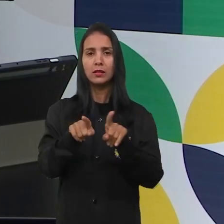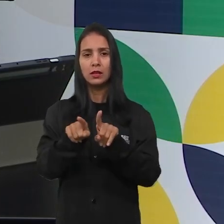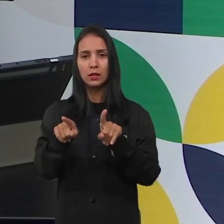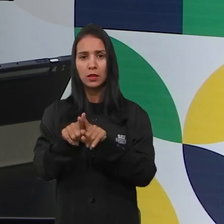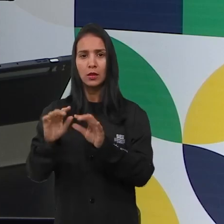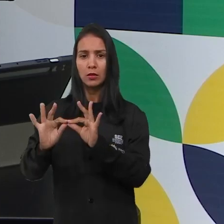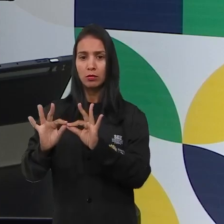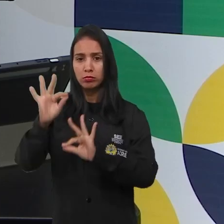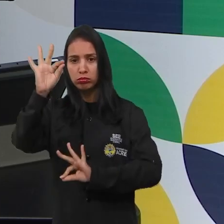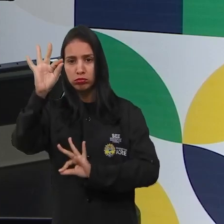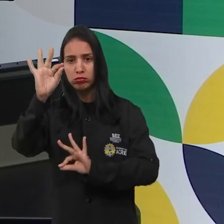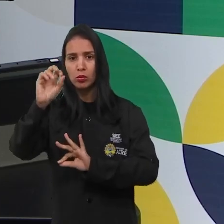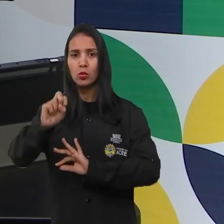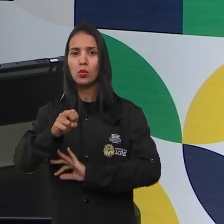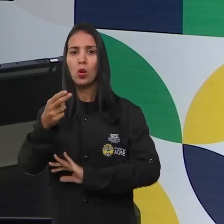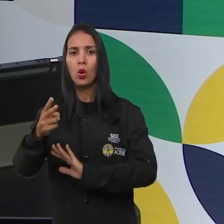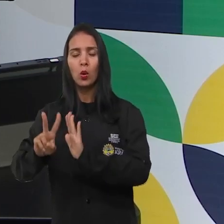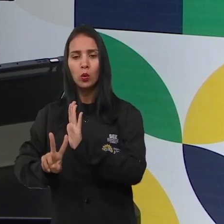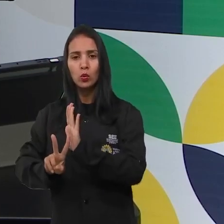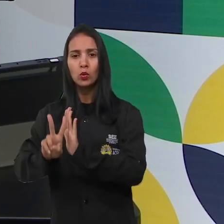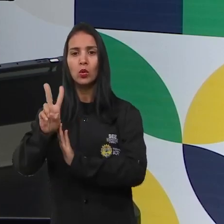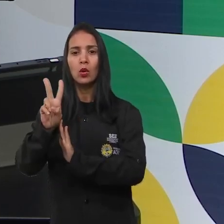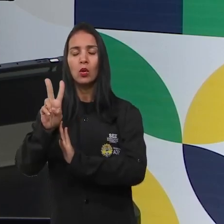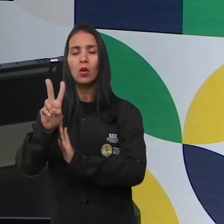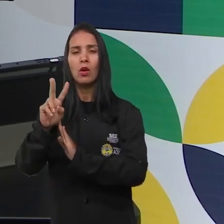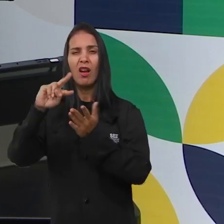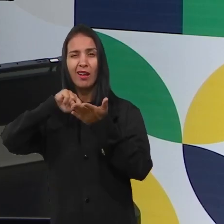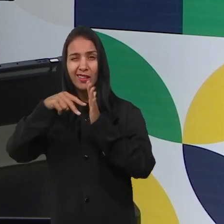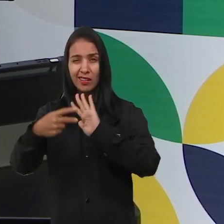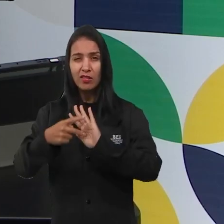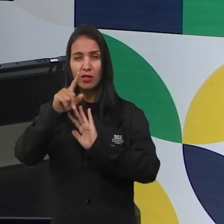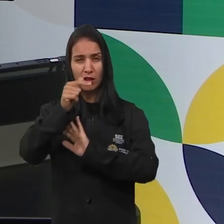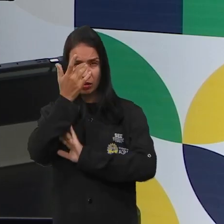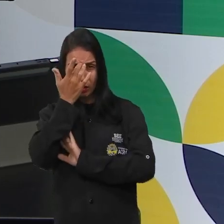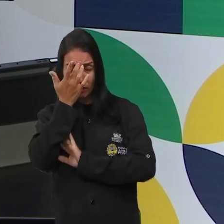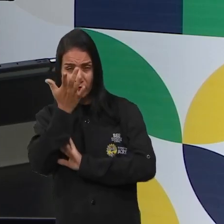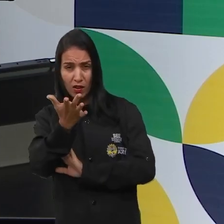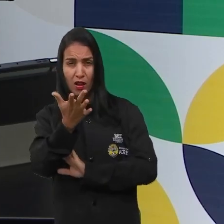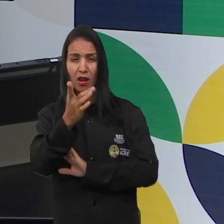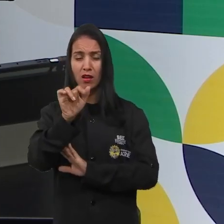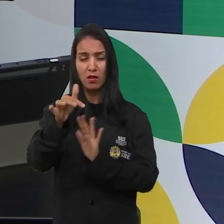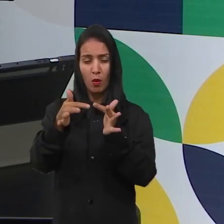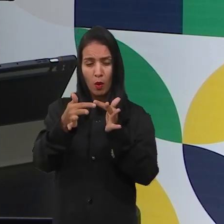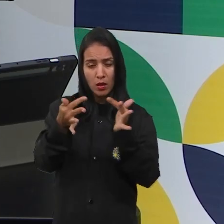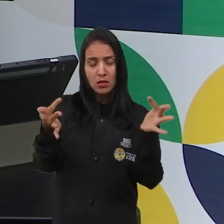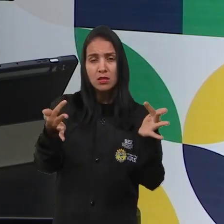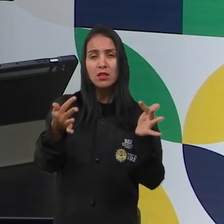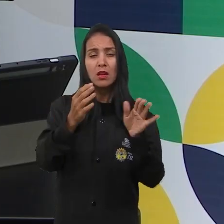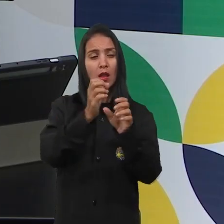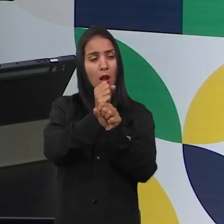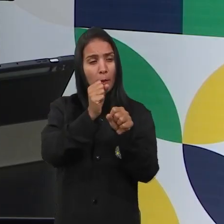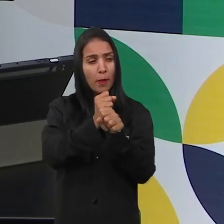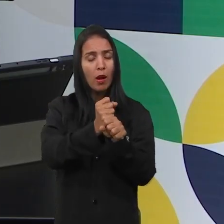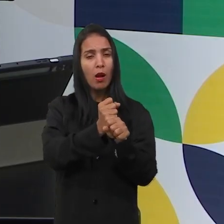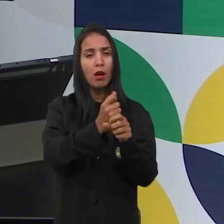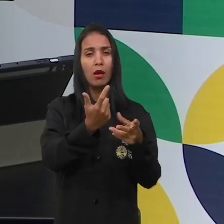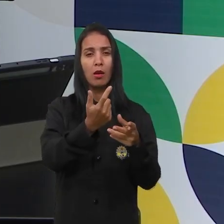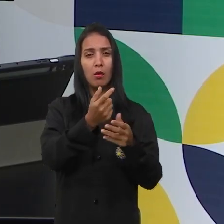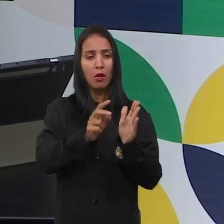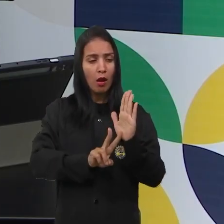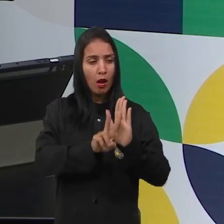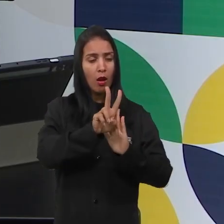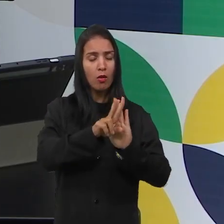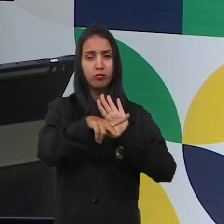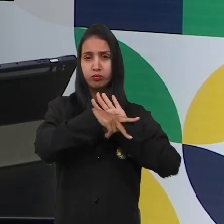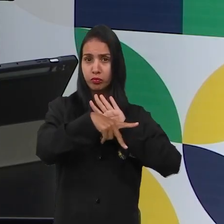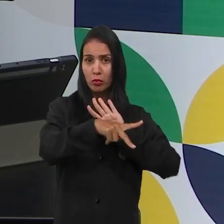dizer, não significa que é tão simples calcular, por exemplo, o volume de um prisma mais geral.